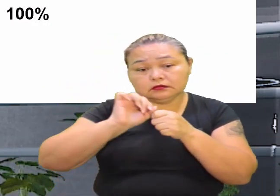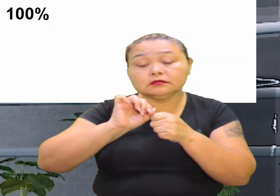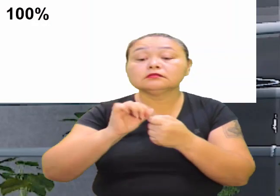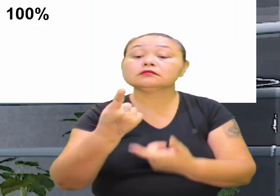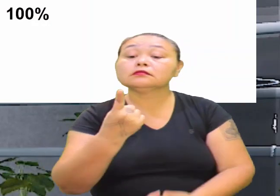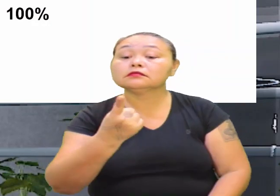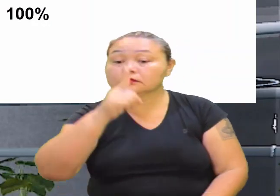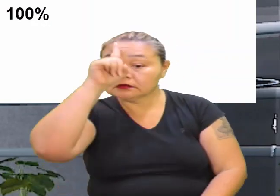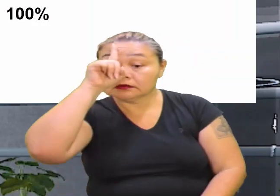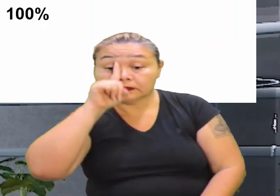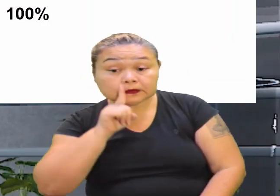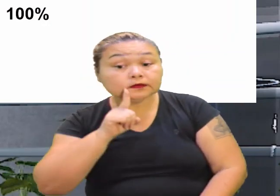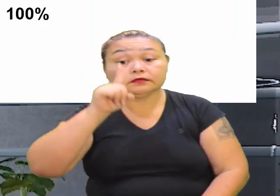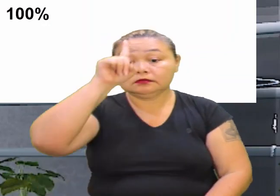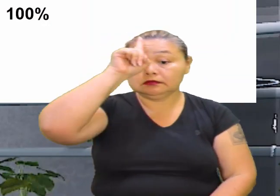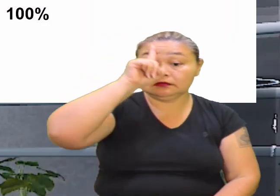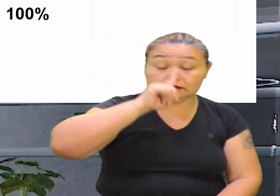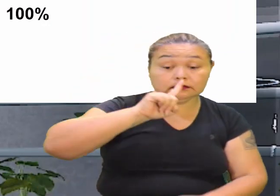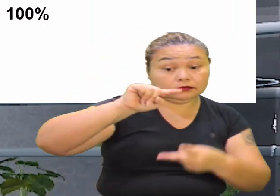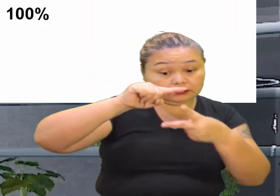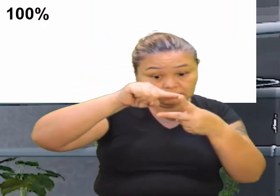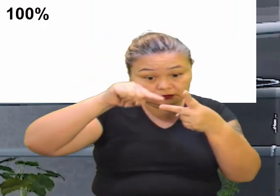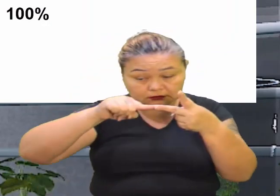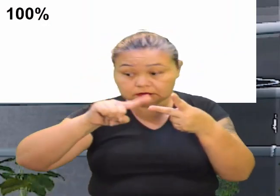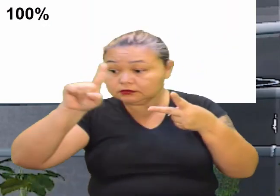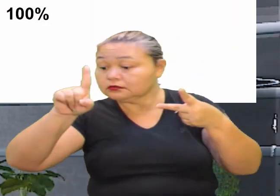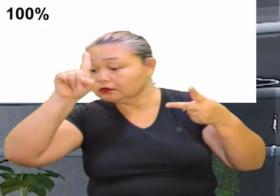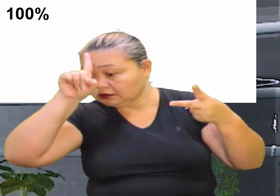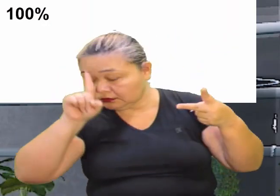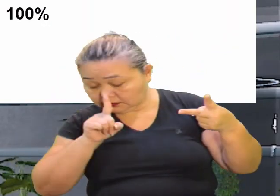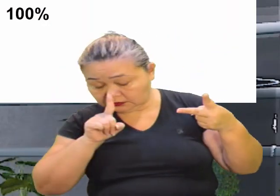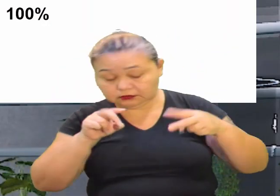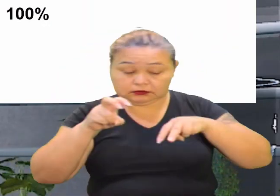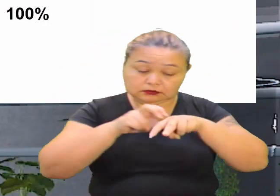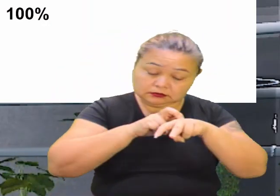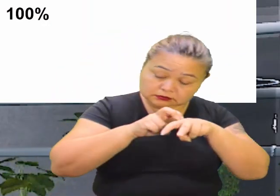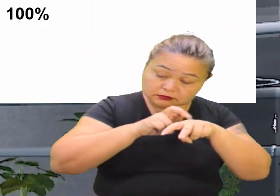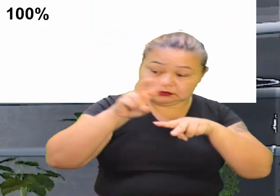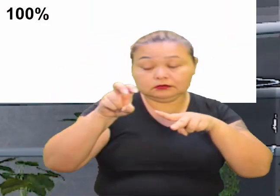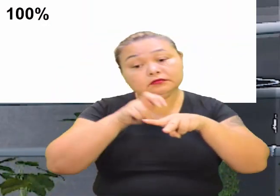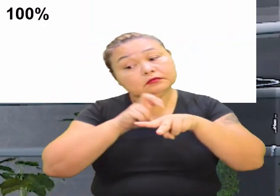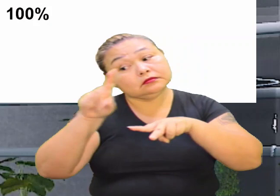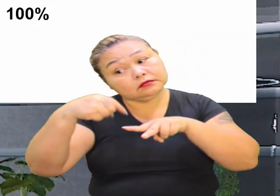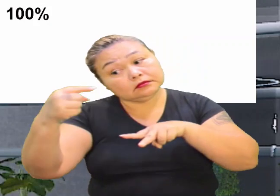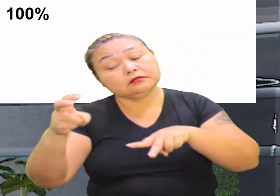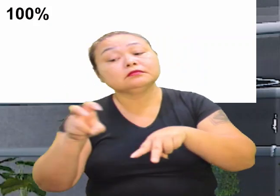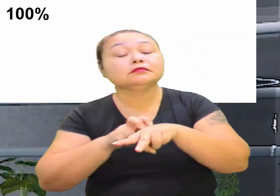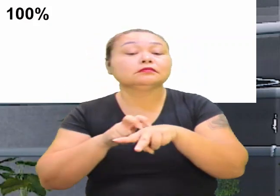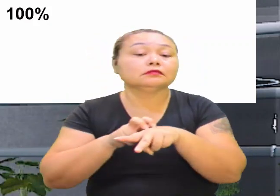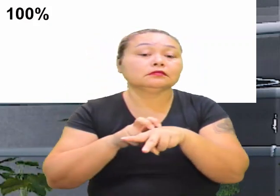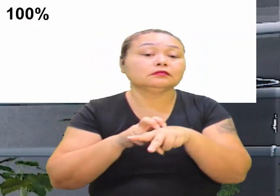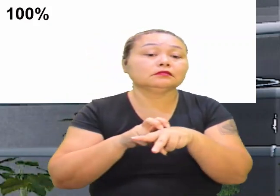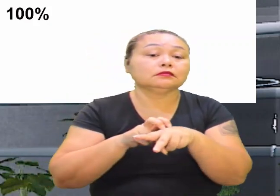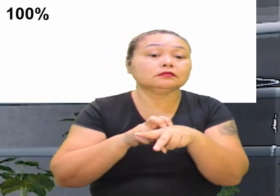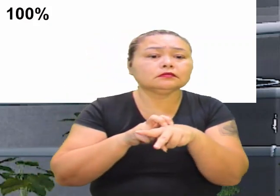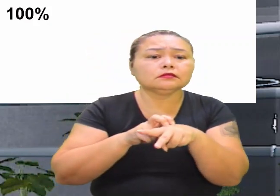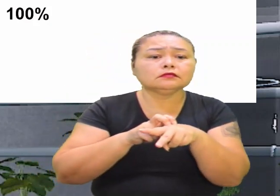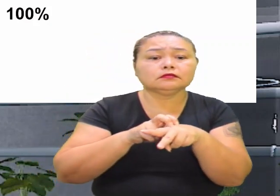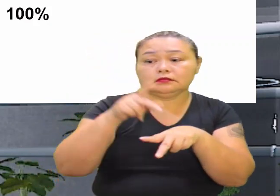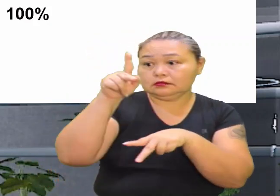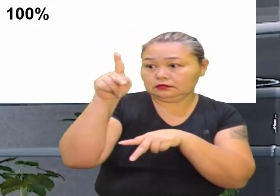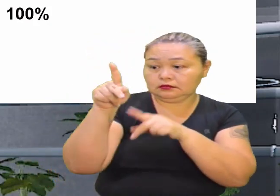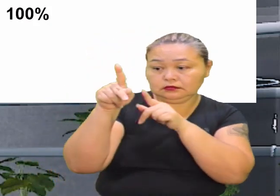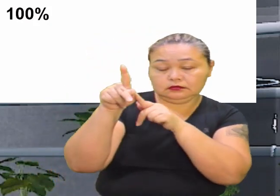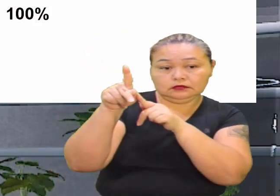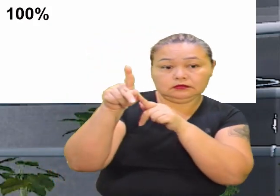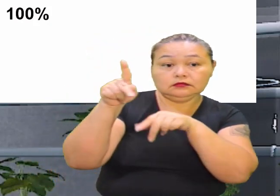amarela com amarela, só dava amarela. E toda vez que ele cruzava verde com verde, só dava verde. Então esse P